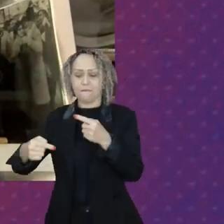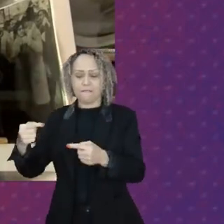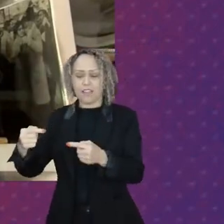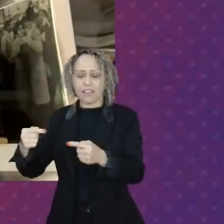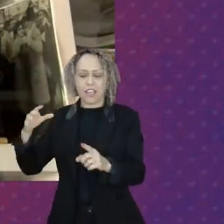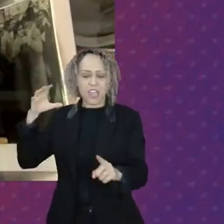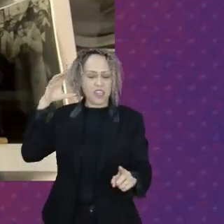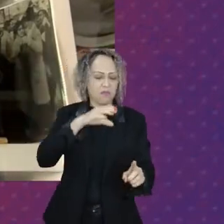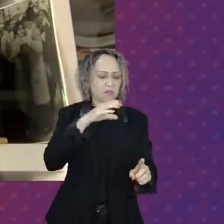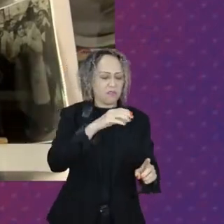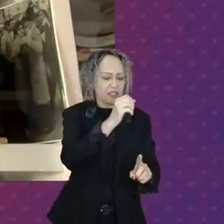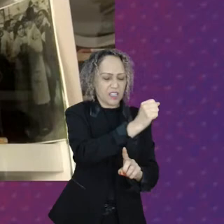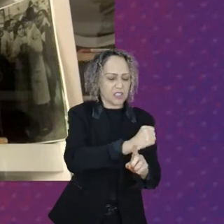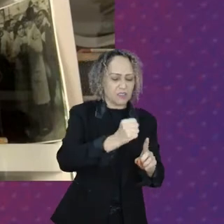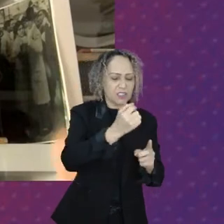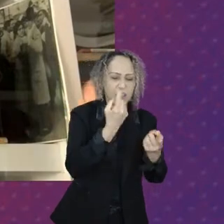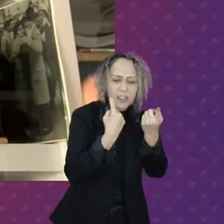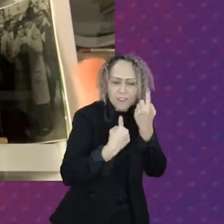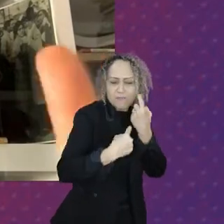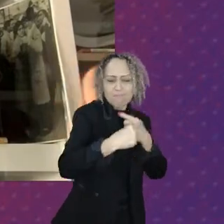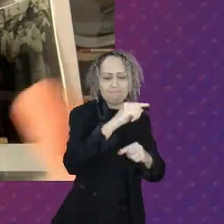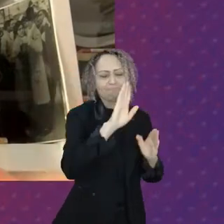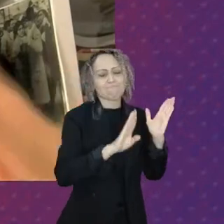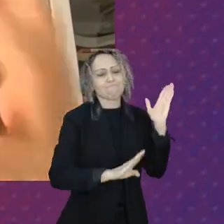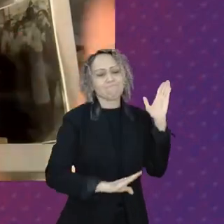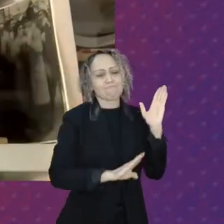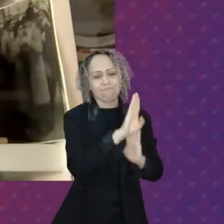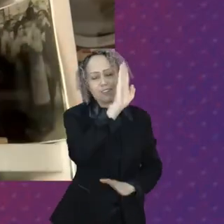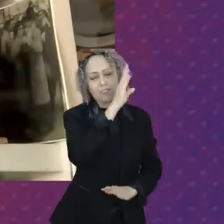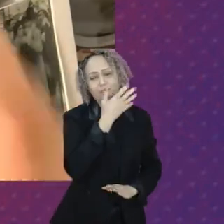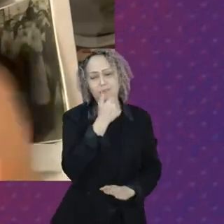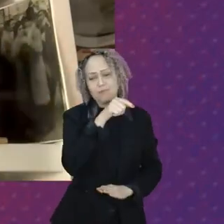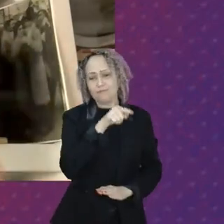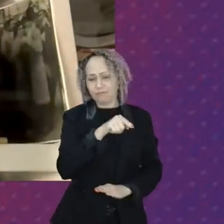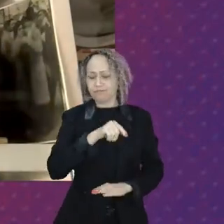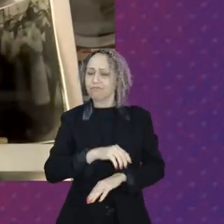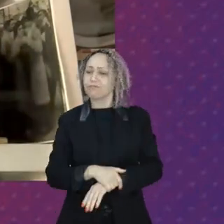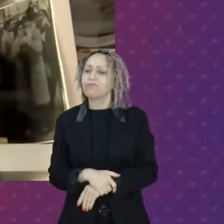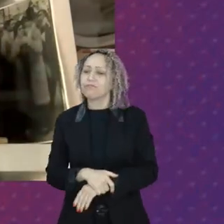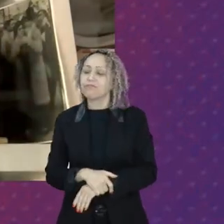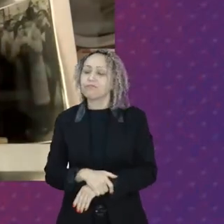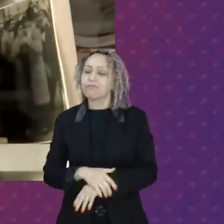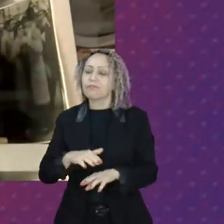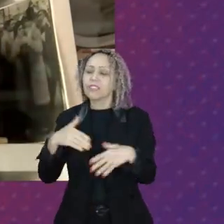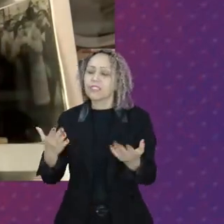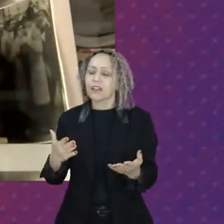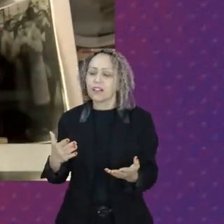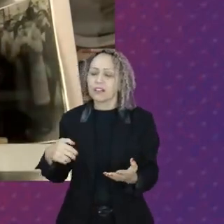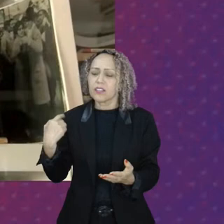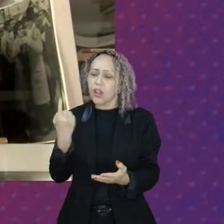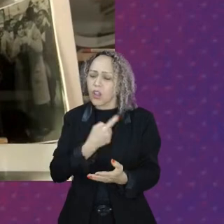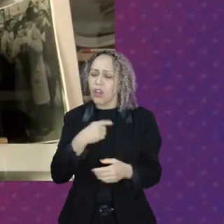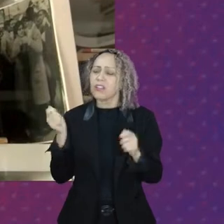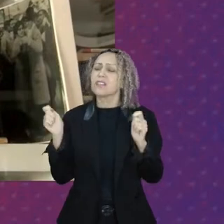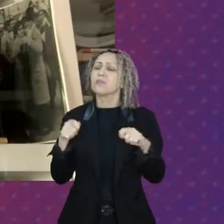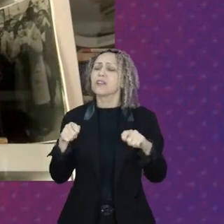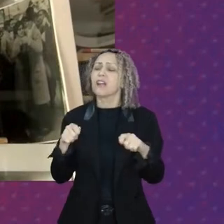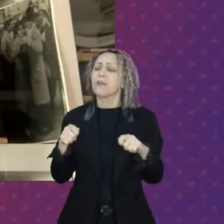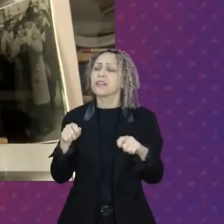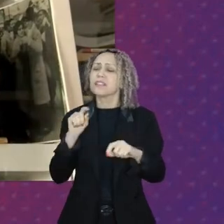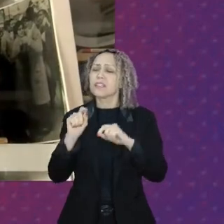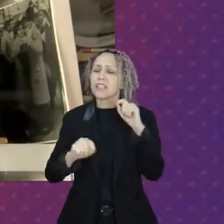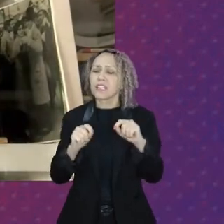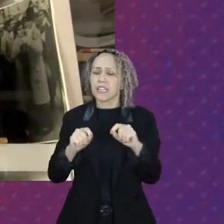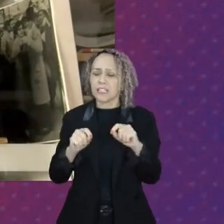mulheres tenham melhores condições de participação em cada lugar. Que nós sejamos capazes